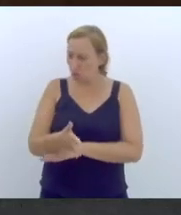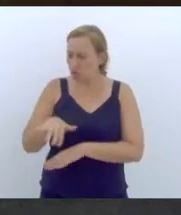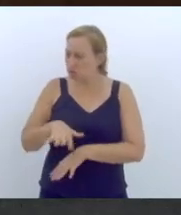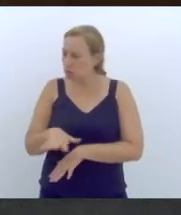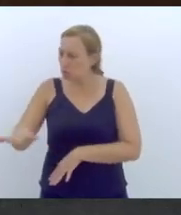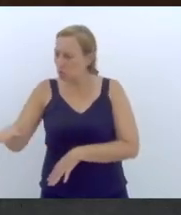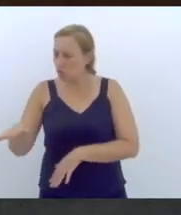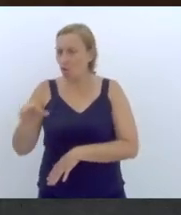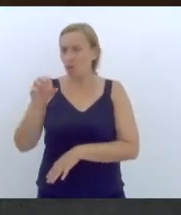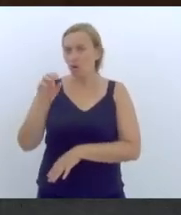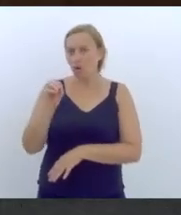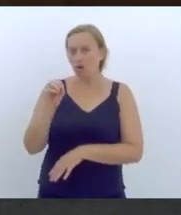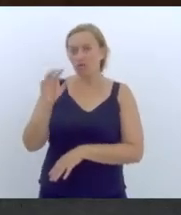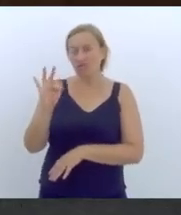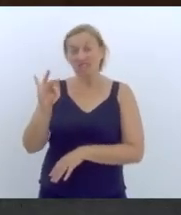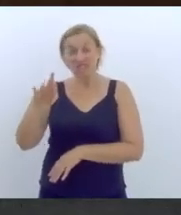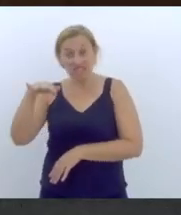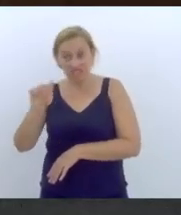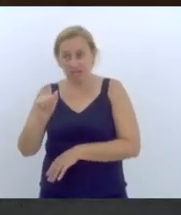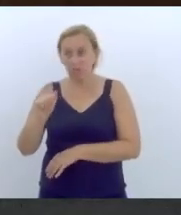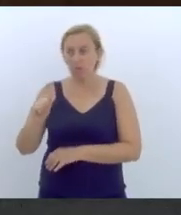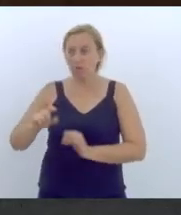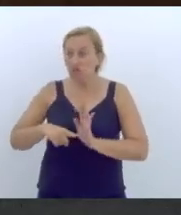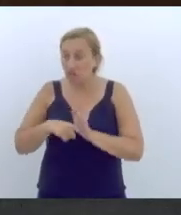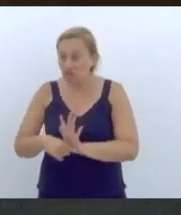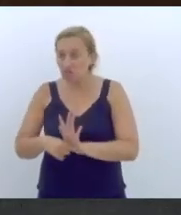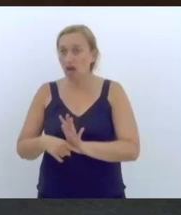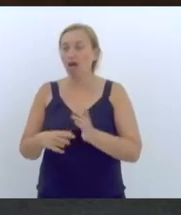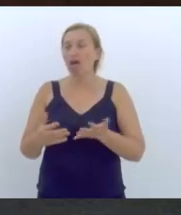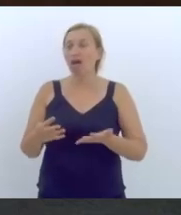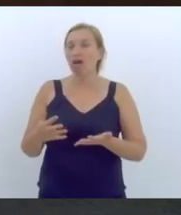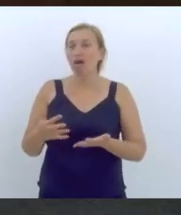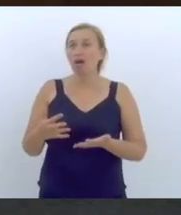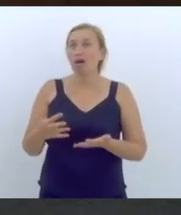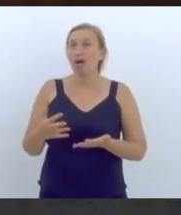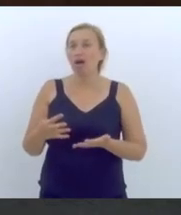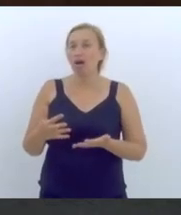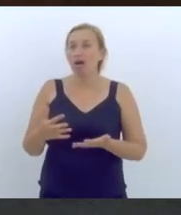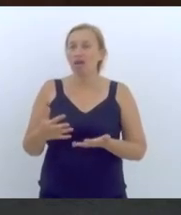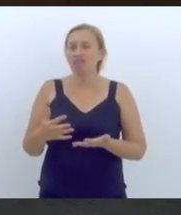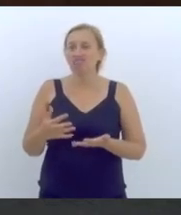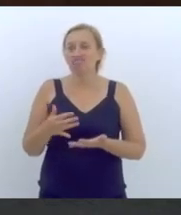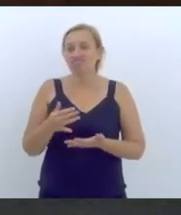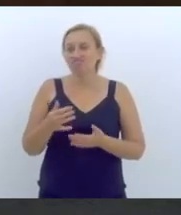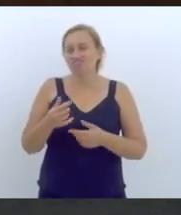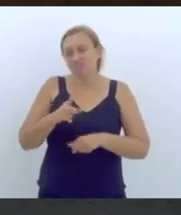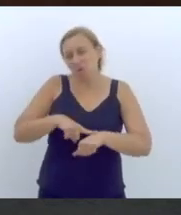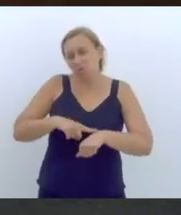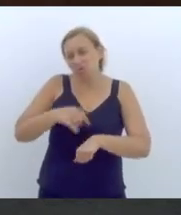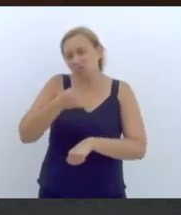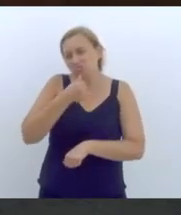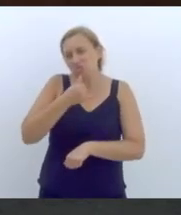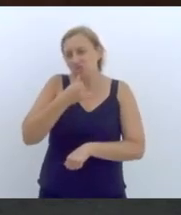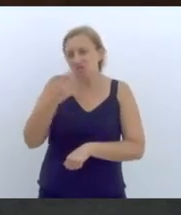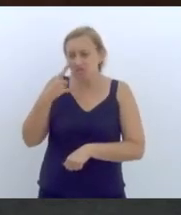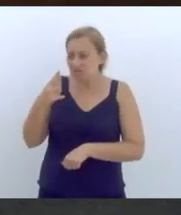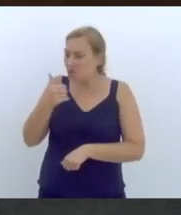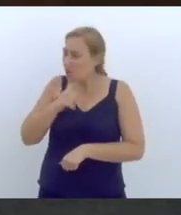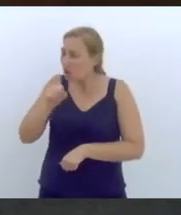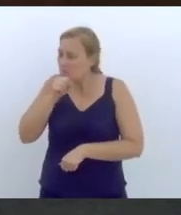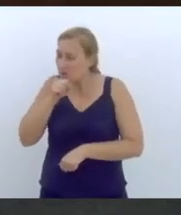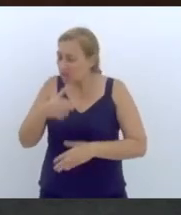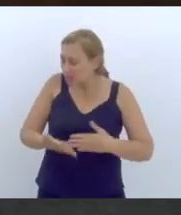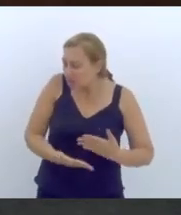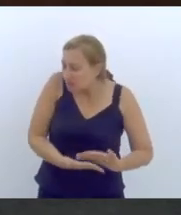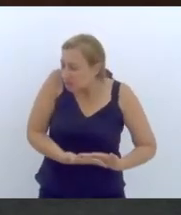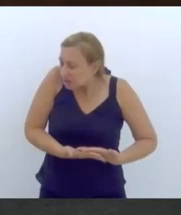Oficina e pôde prestar o socorro. Eu tive ali uma das cenas mais tristes da minha vida, onde vi uma mãe buscando a filha